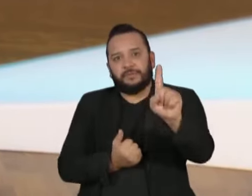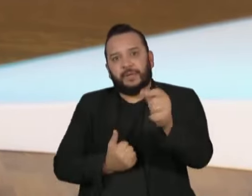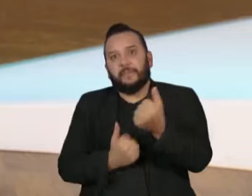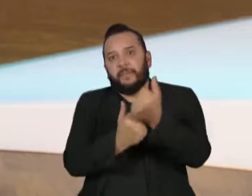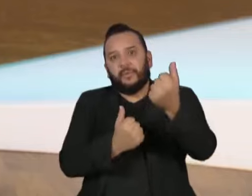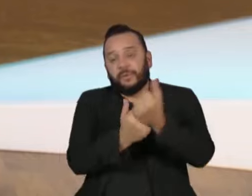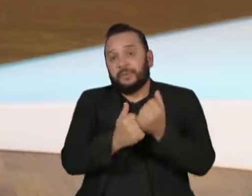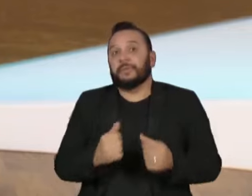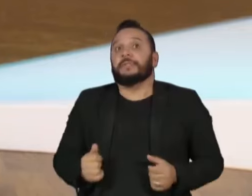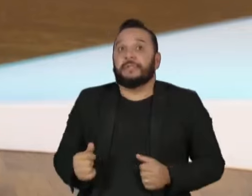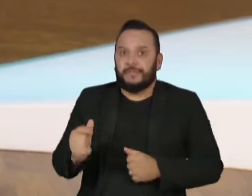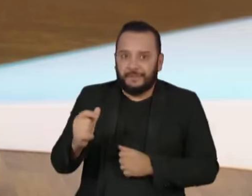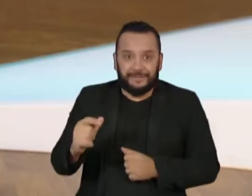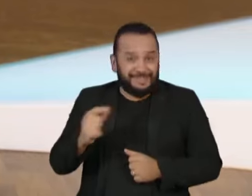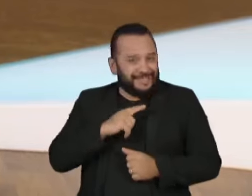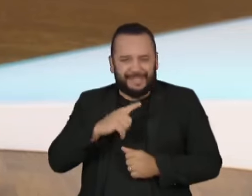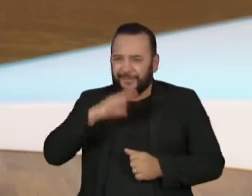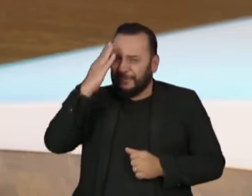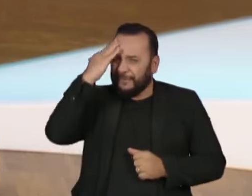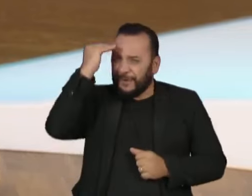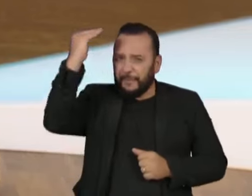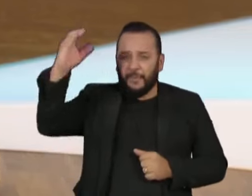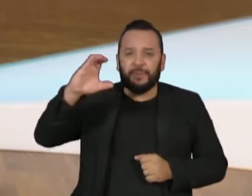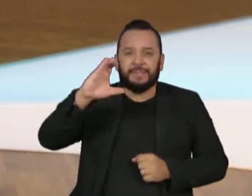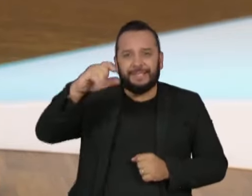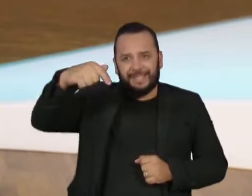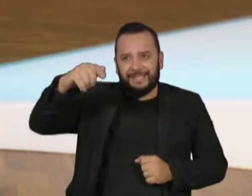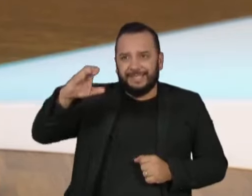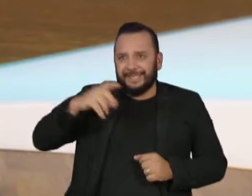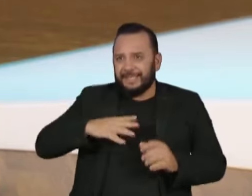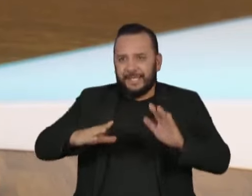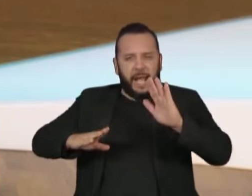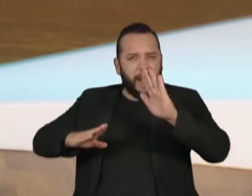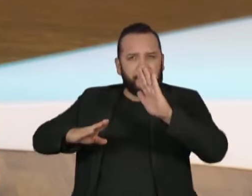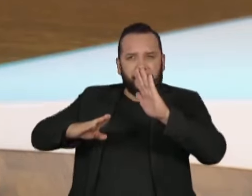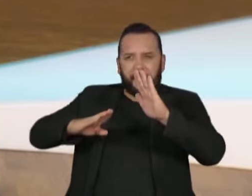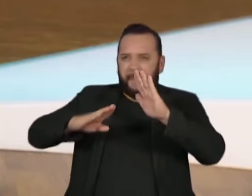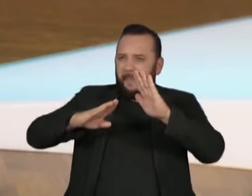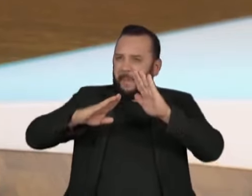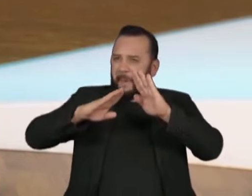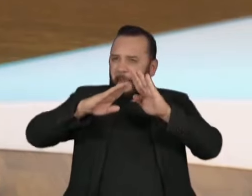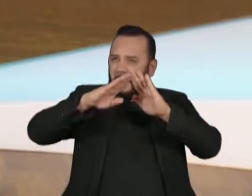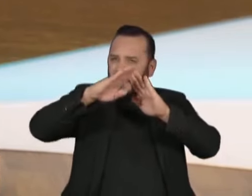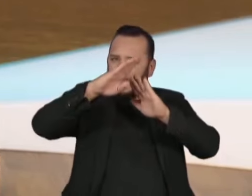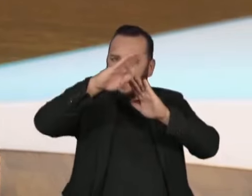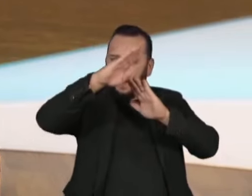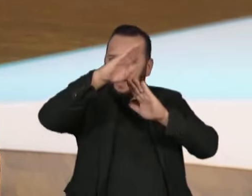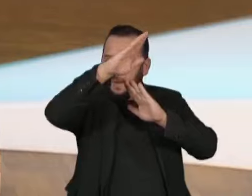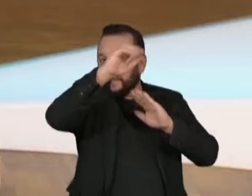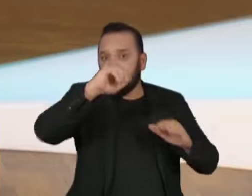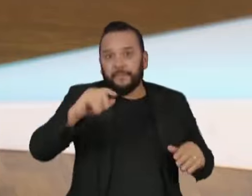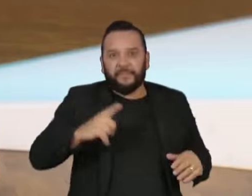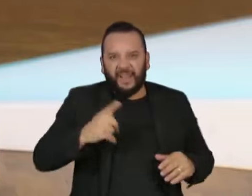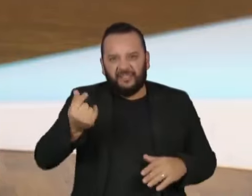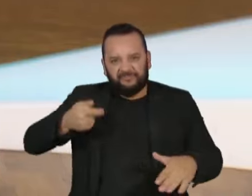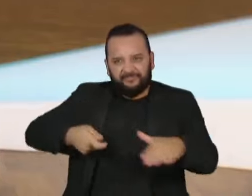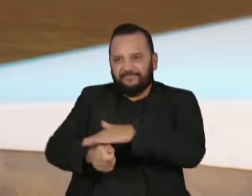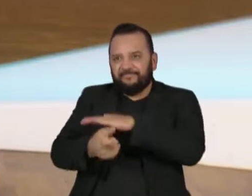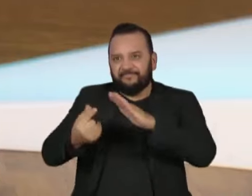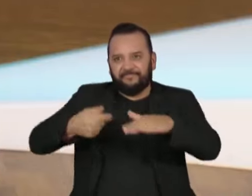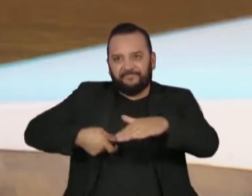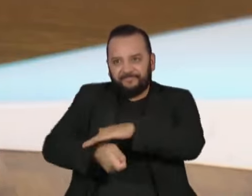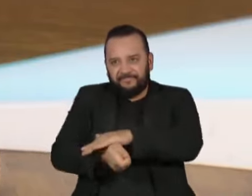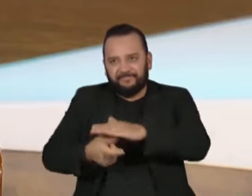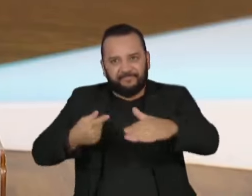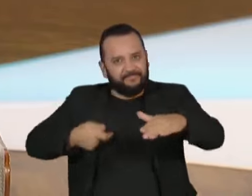teve uma hora que o sucesso isso acontece muito com os projetos né Entra muito recurso e